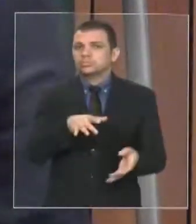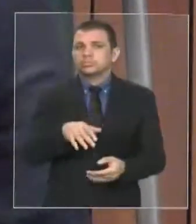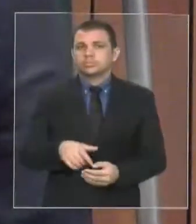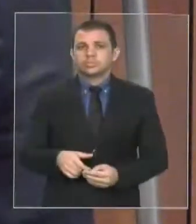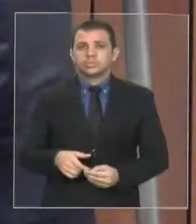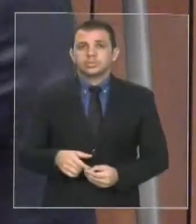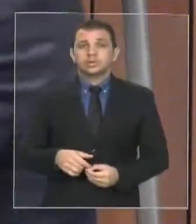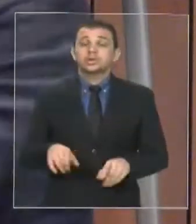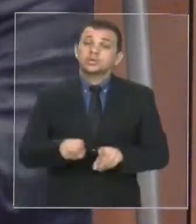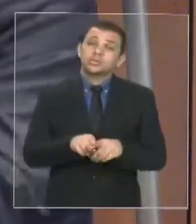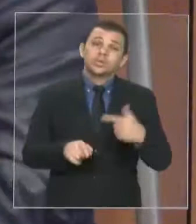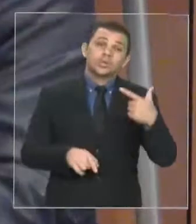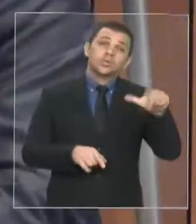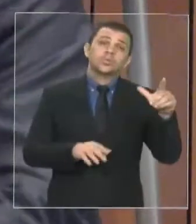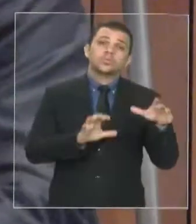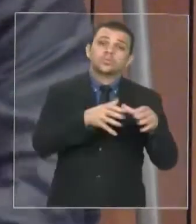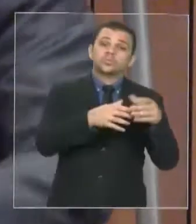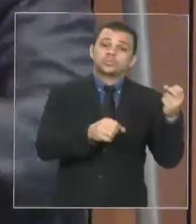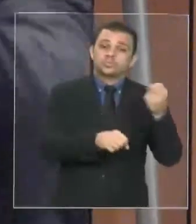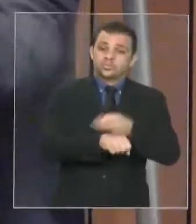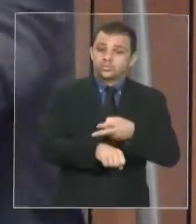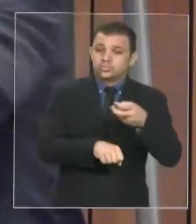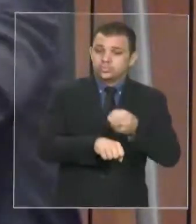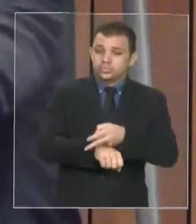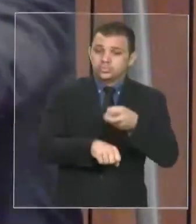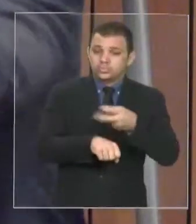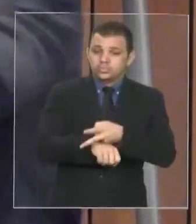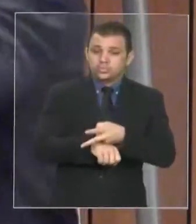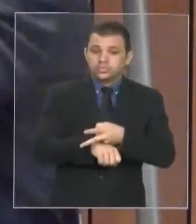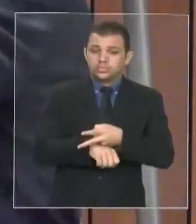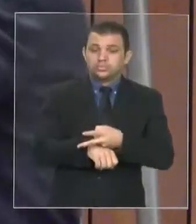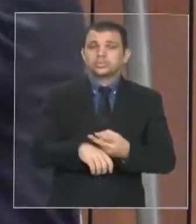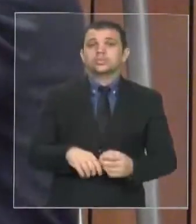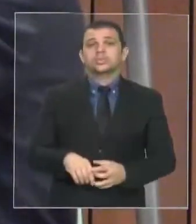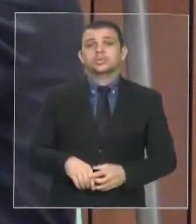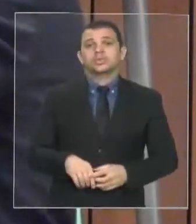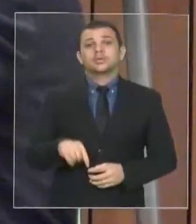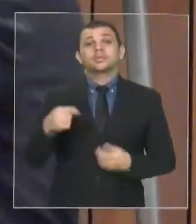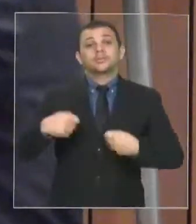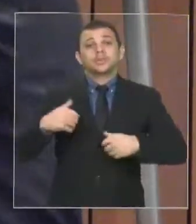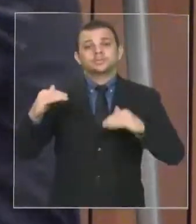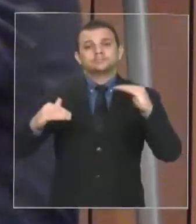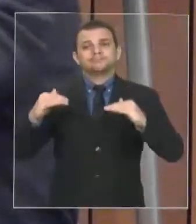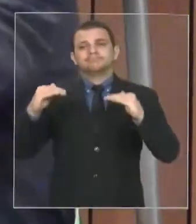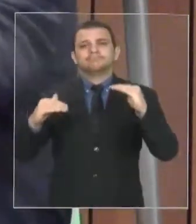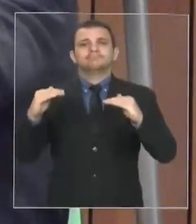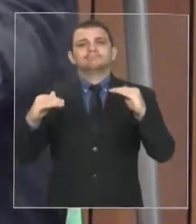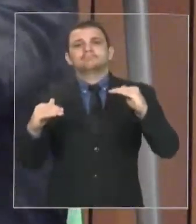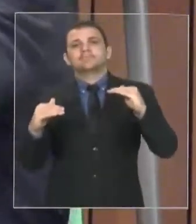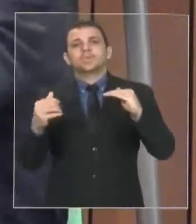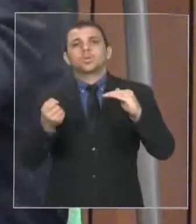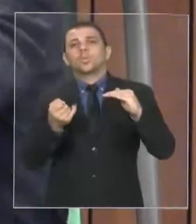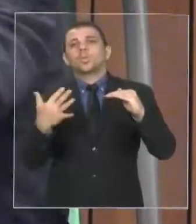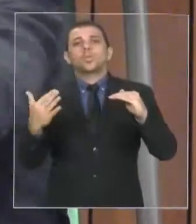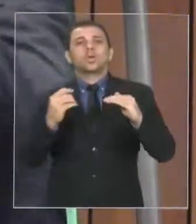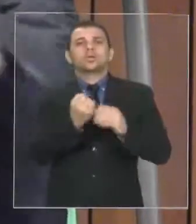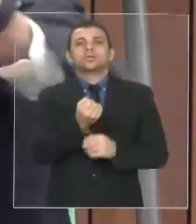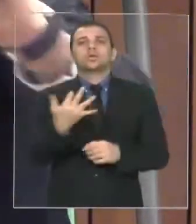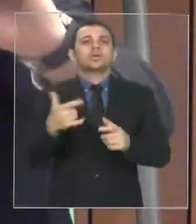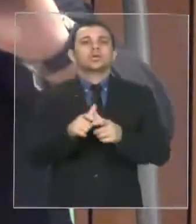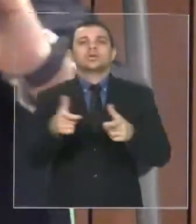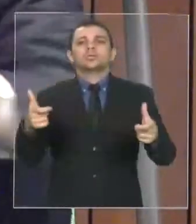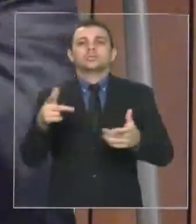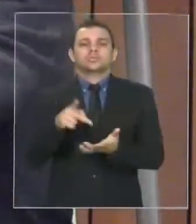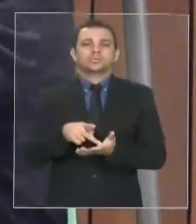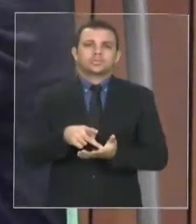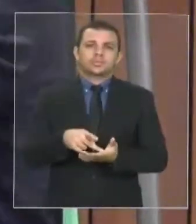E quantos policiais efetivamente entraram? E esse saldo que é o importante. Então, essa análise, essa pesquisa é que eu